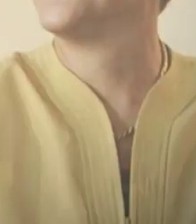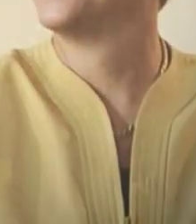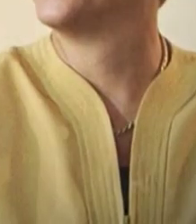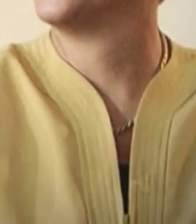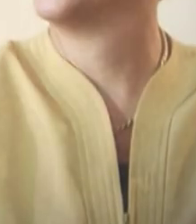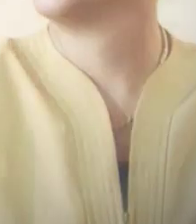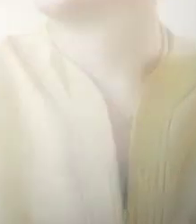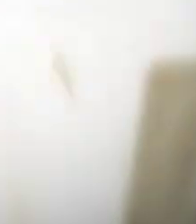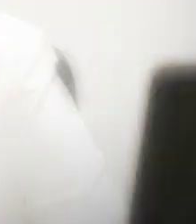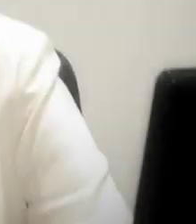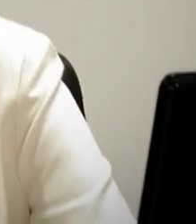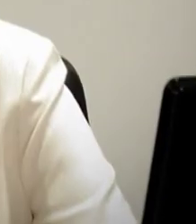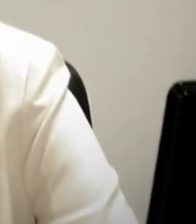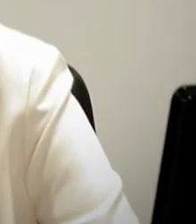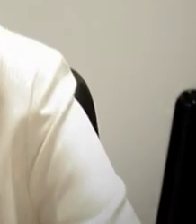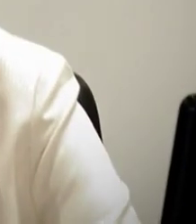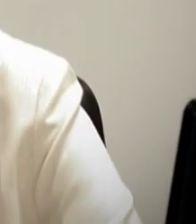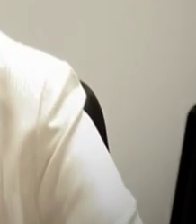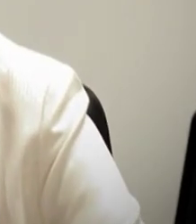é